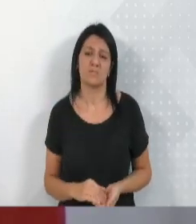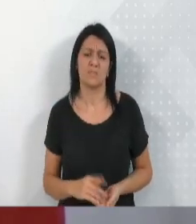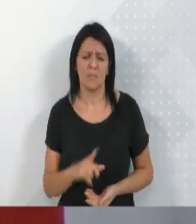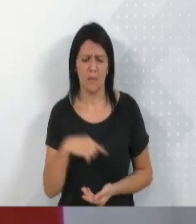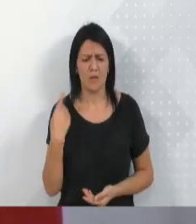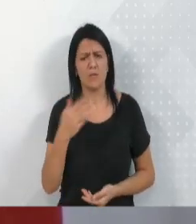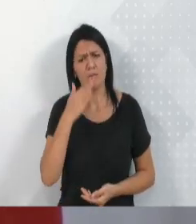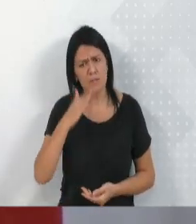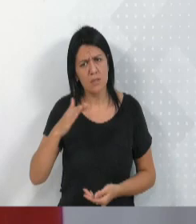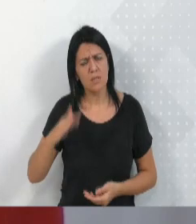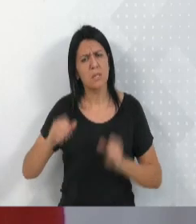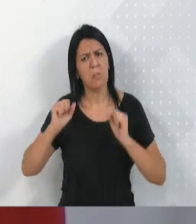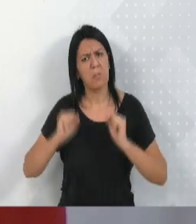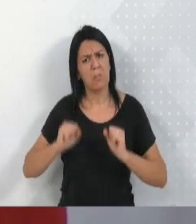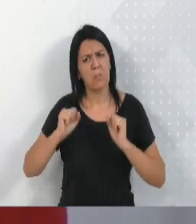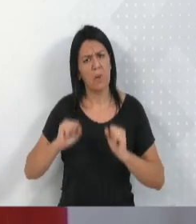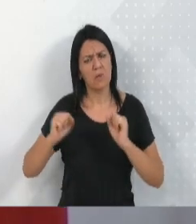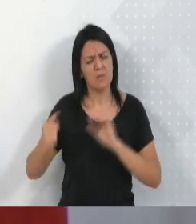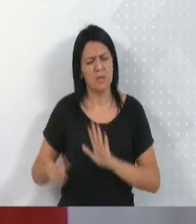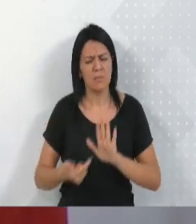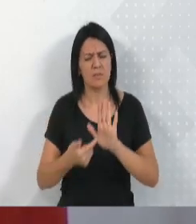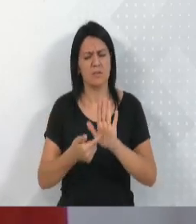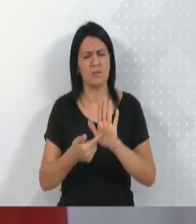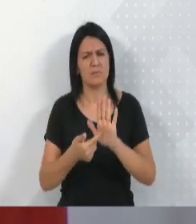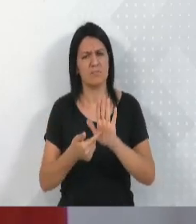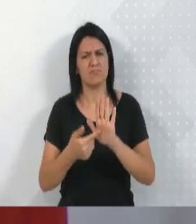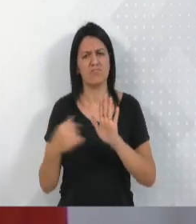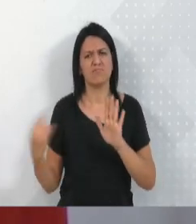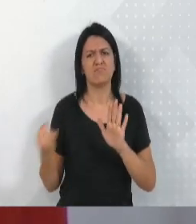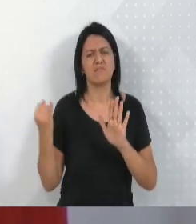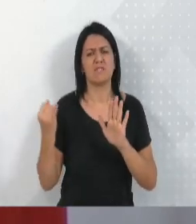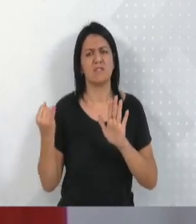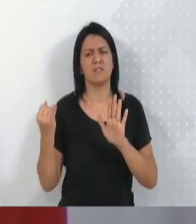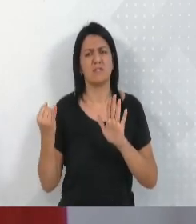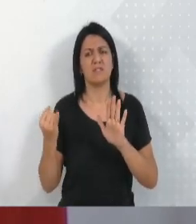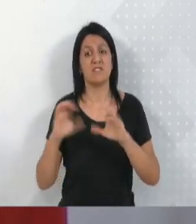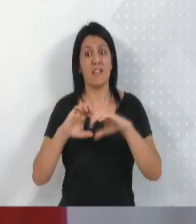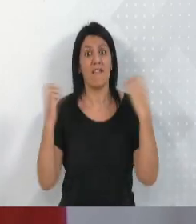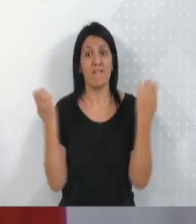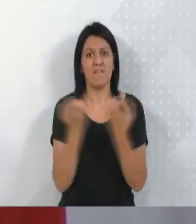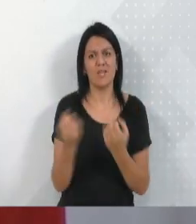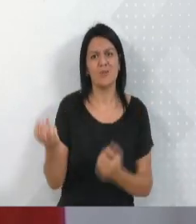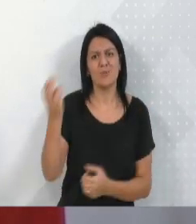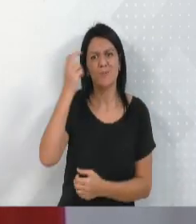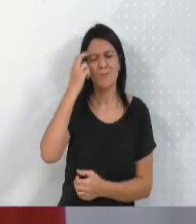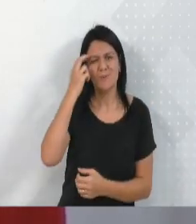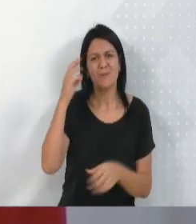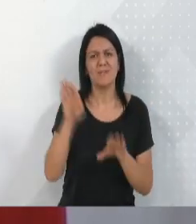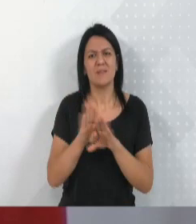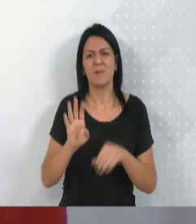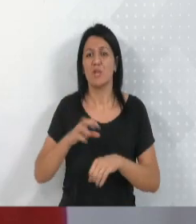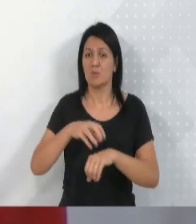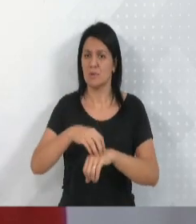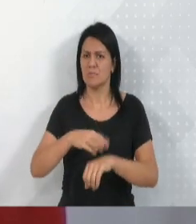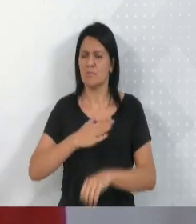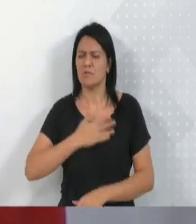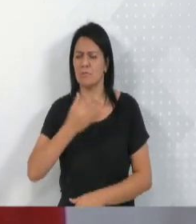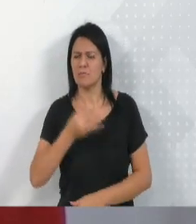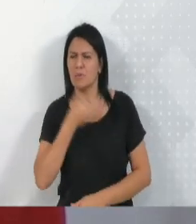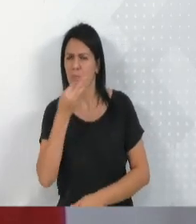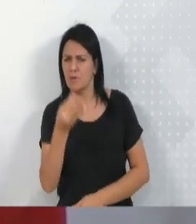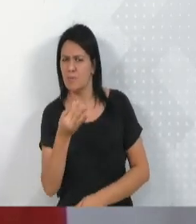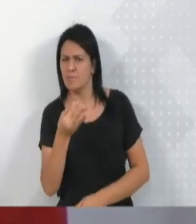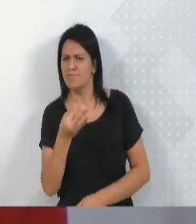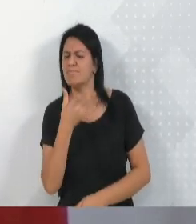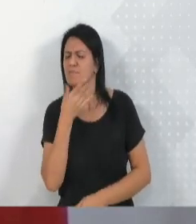podem desempenhar um papel formidável na atração de eventos culturais e de turistas para a nossa cidade. Fica aqui a minha sugestão. Eu acho que dá para a gente